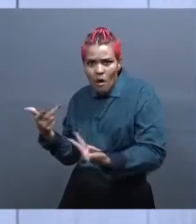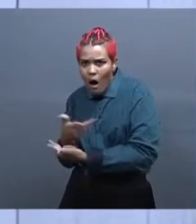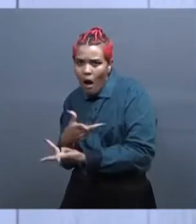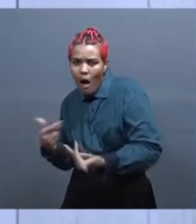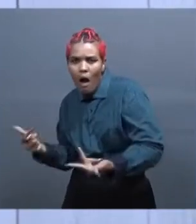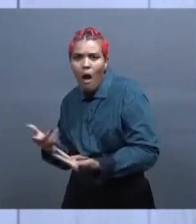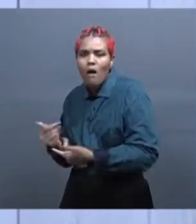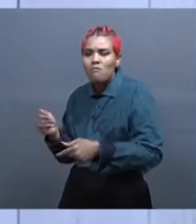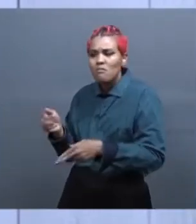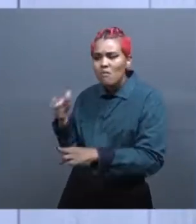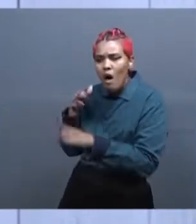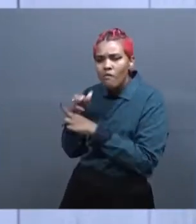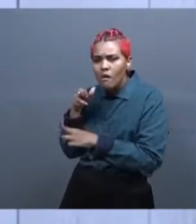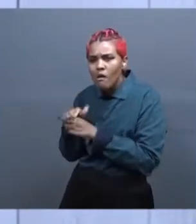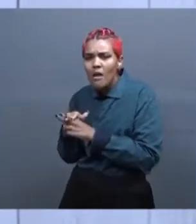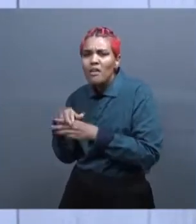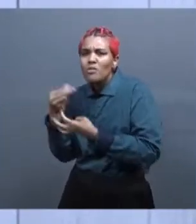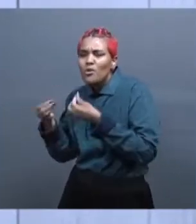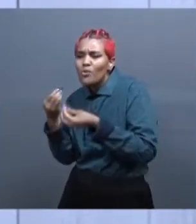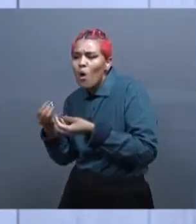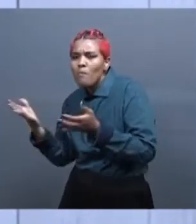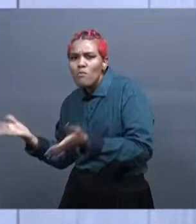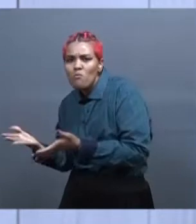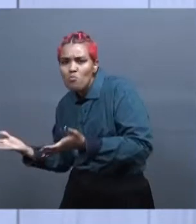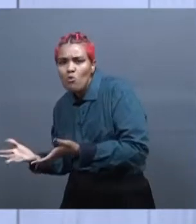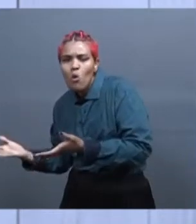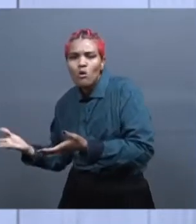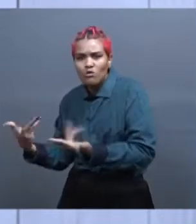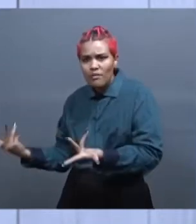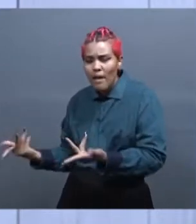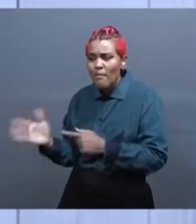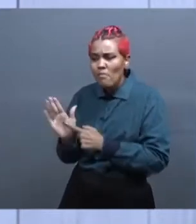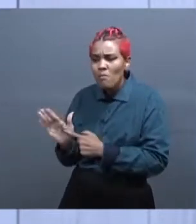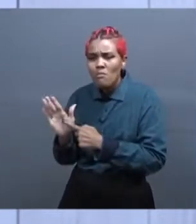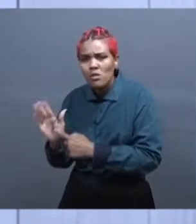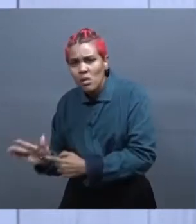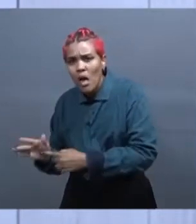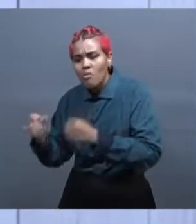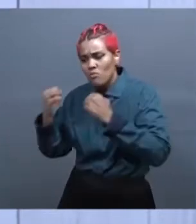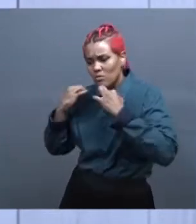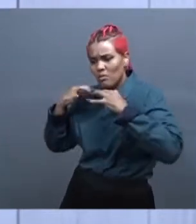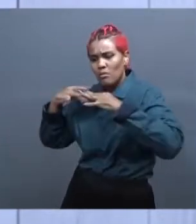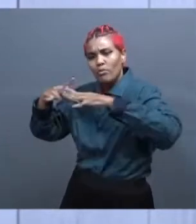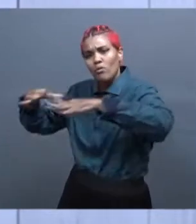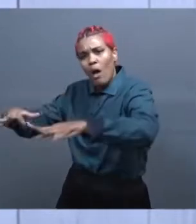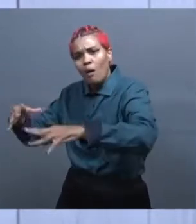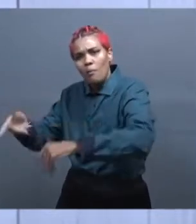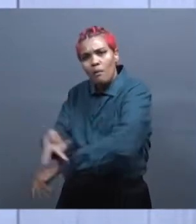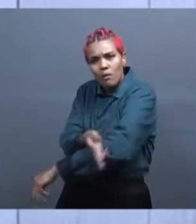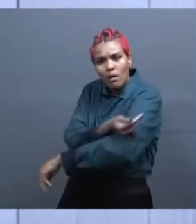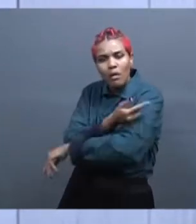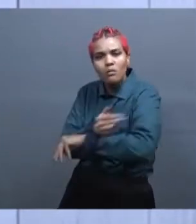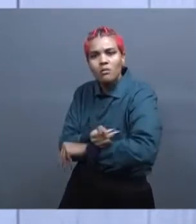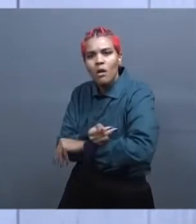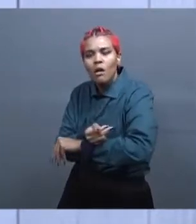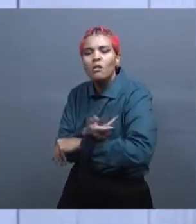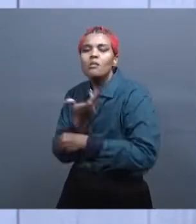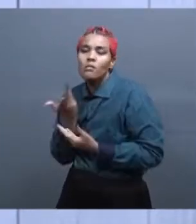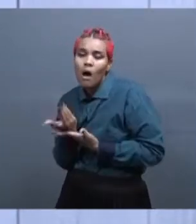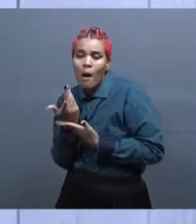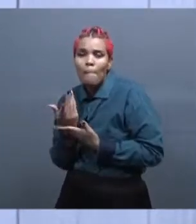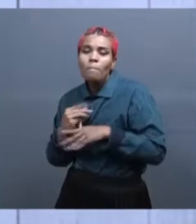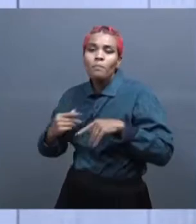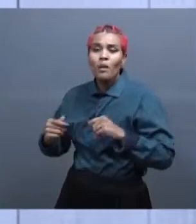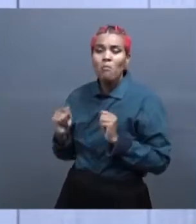e como essas funções se atualizam hoje nessa disseminação da tatuagem a a